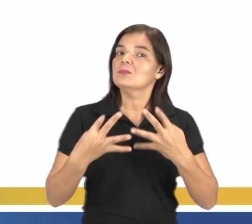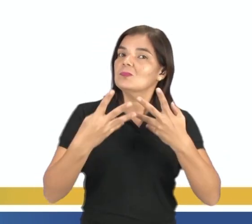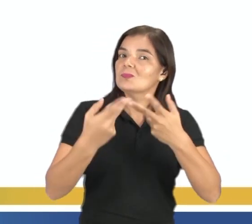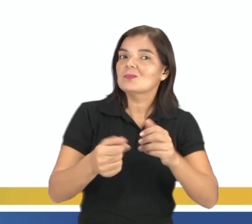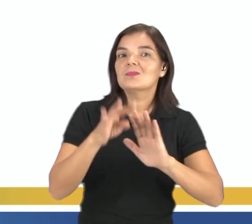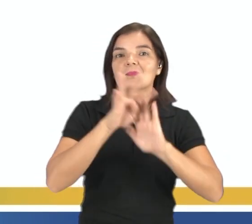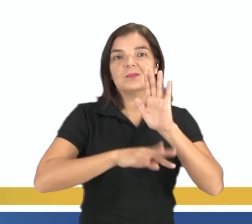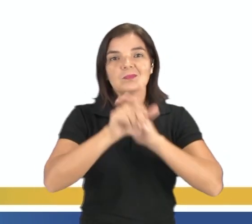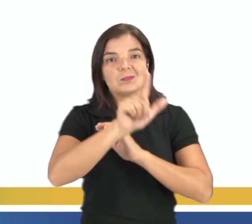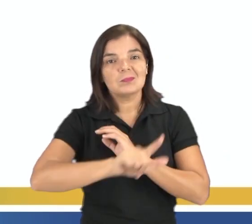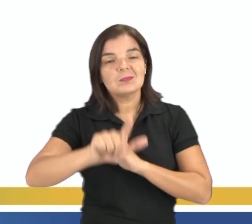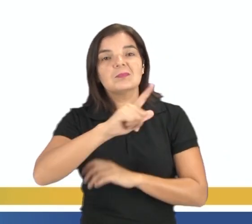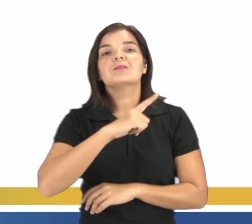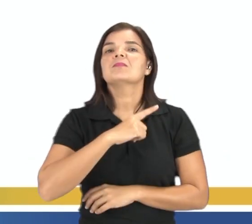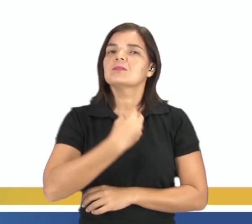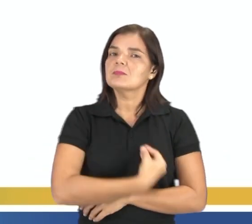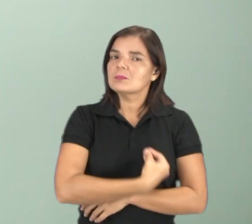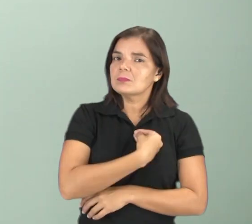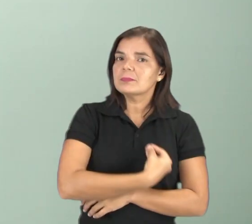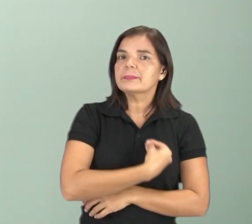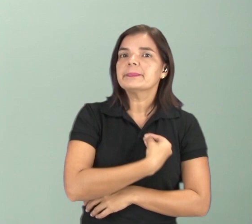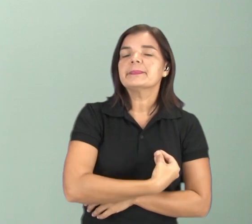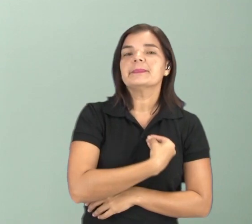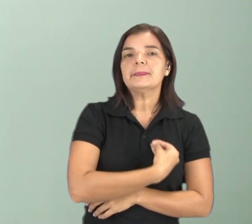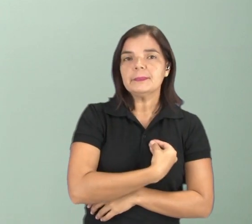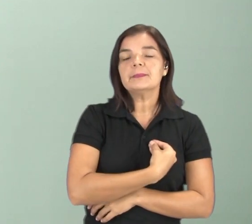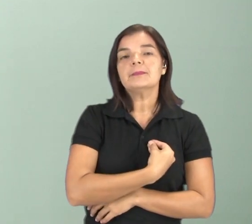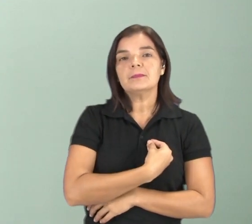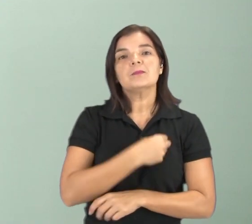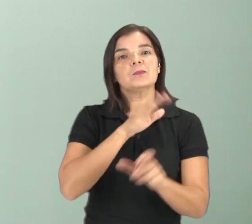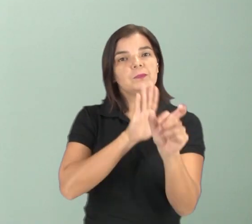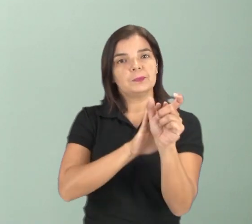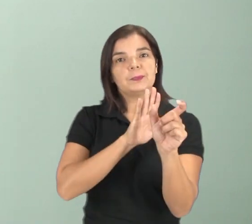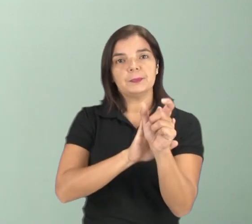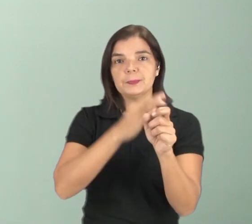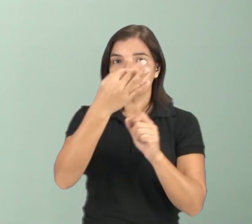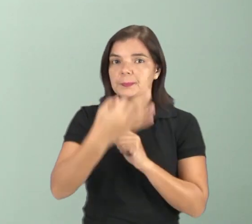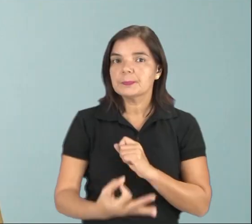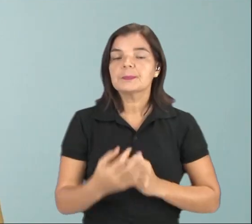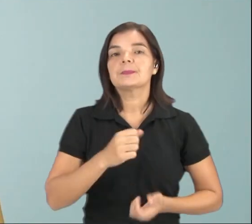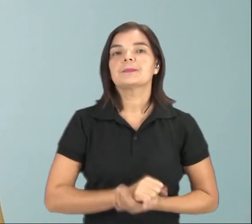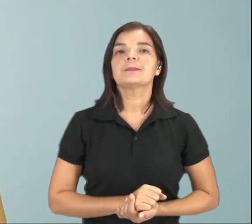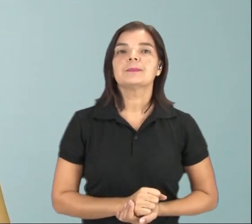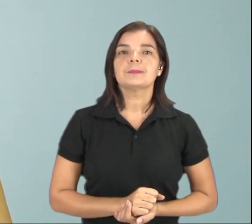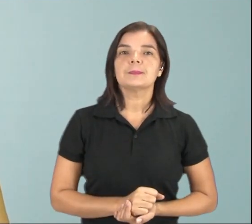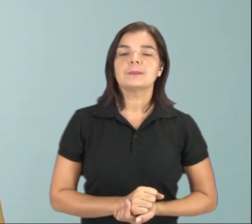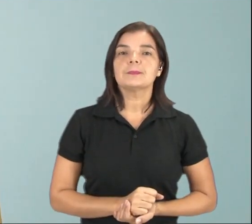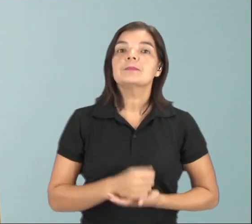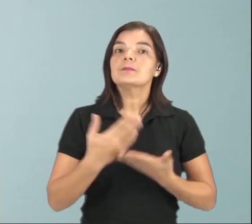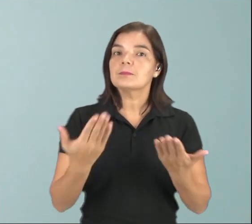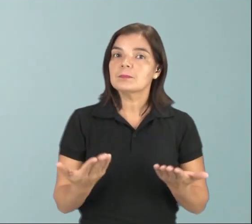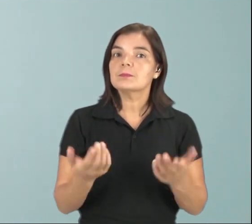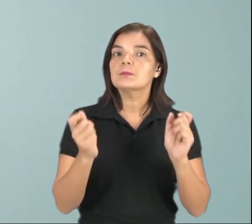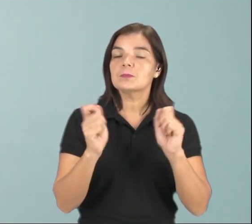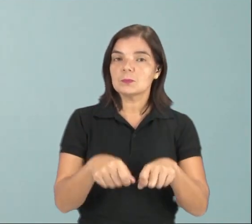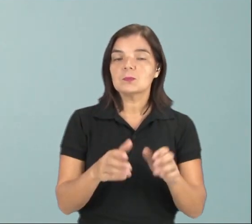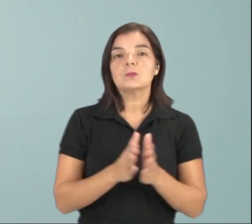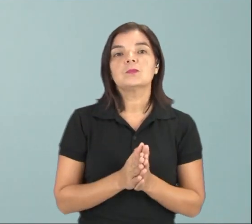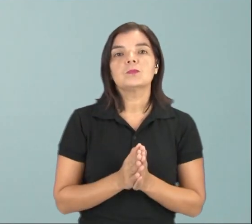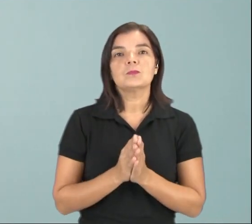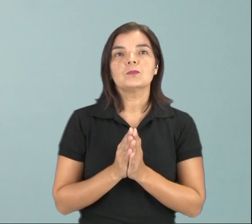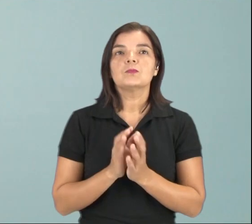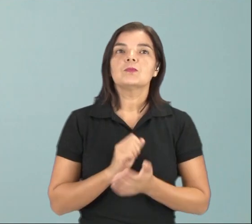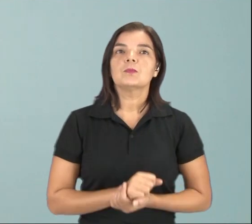todo texto literário tem aí a presença da conotação, certo? Então, você pode